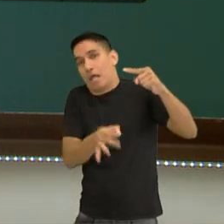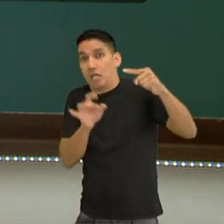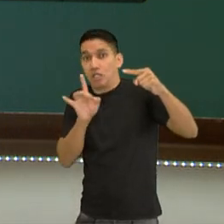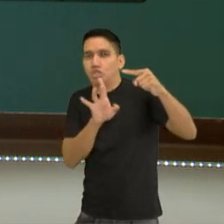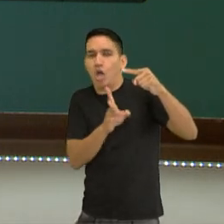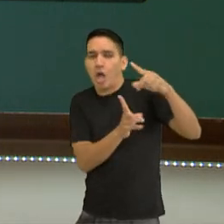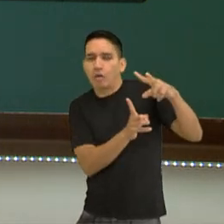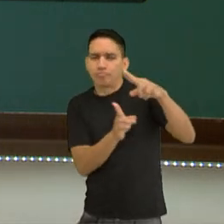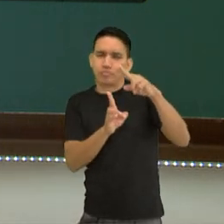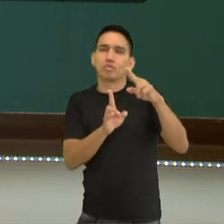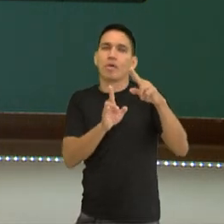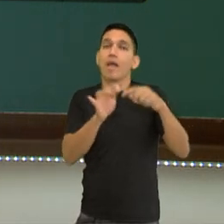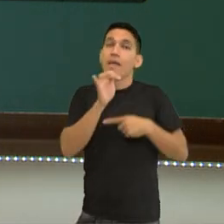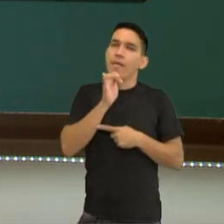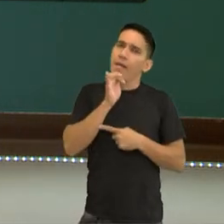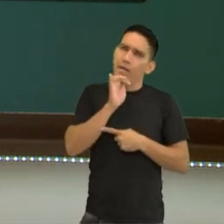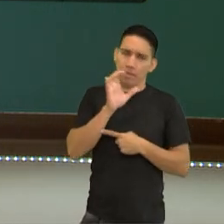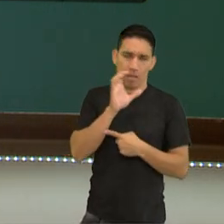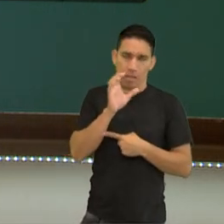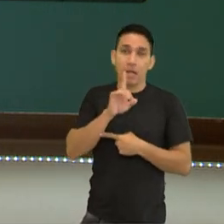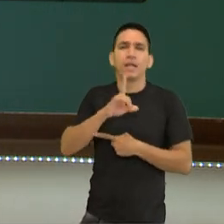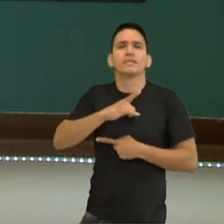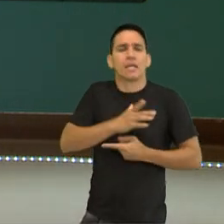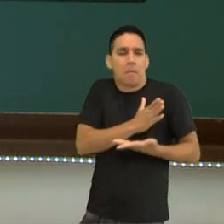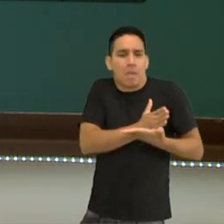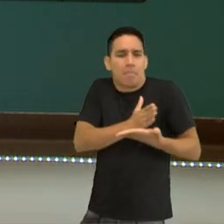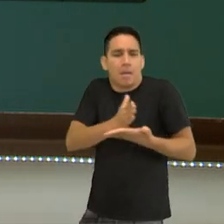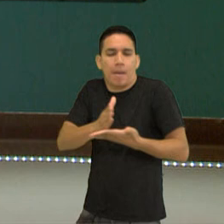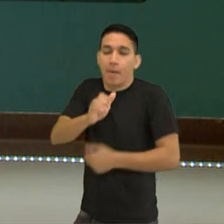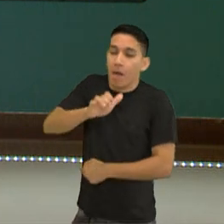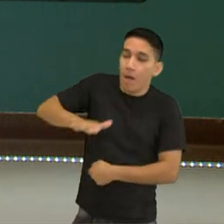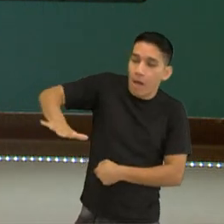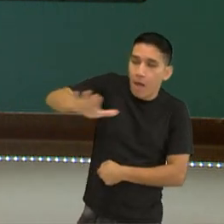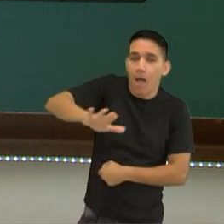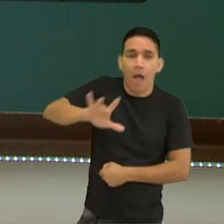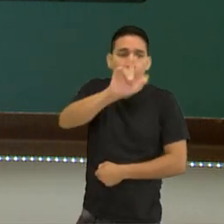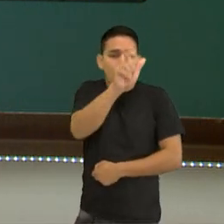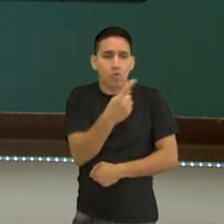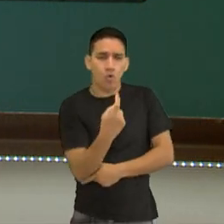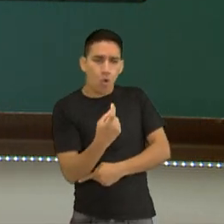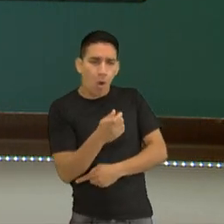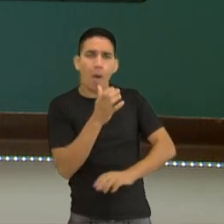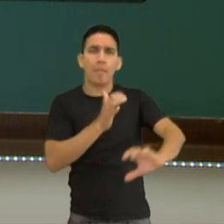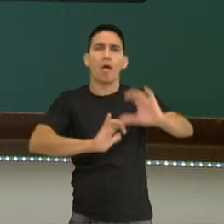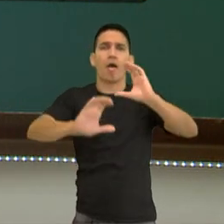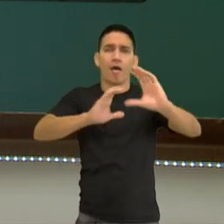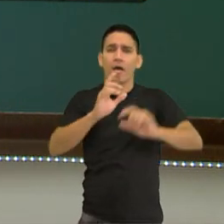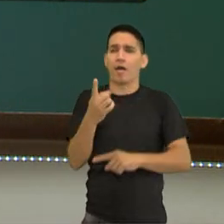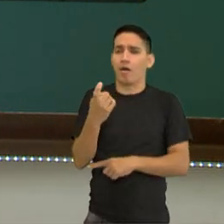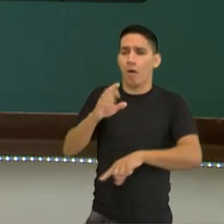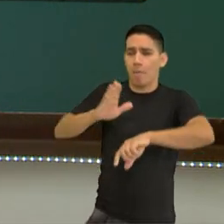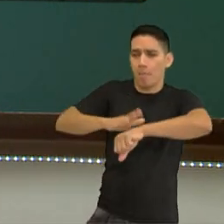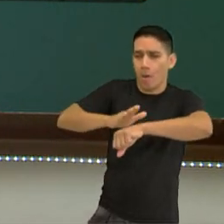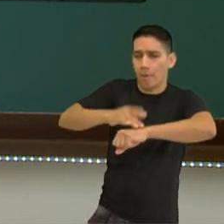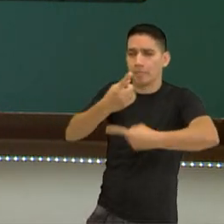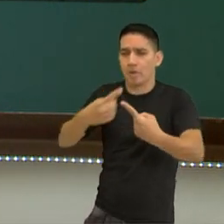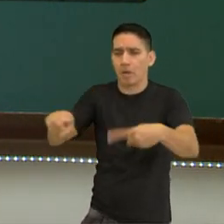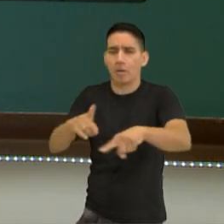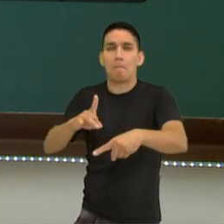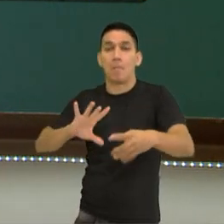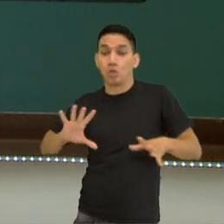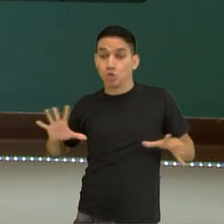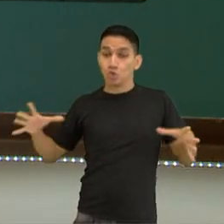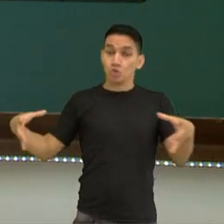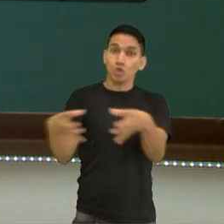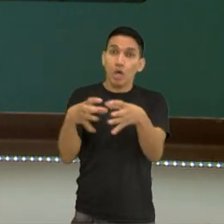da primeira ópera, ela tem os atos, ela tem a área, ela tem o momento solo, ela tem o momento orquestral, então ela envolve todo,